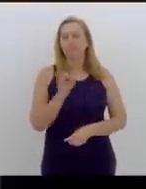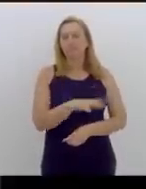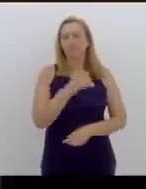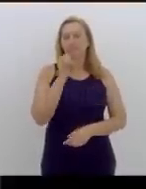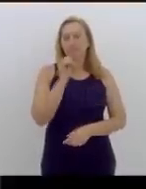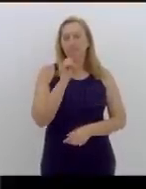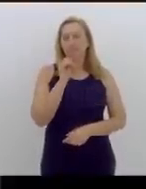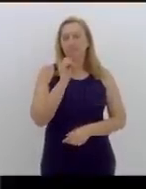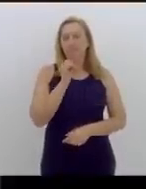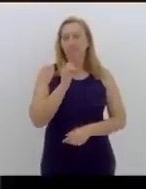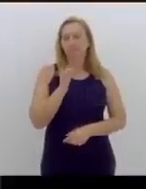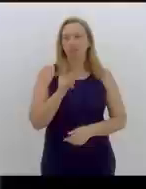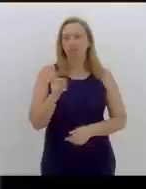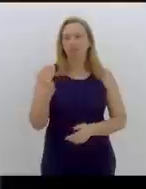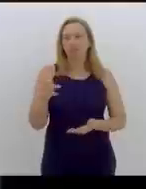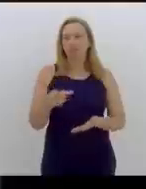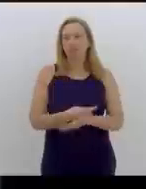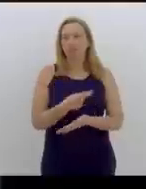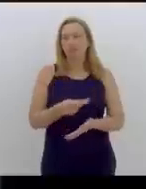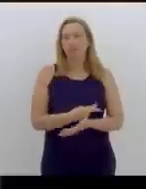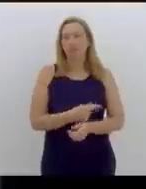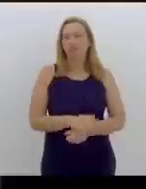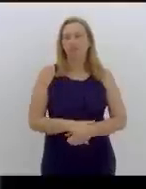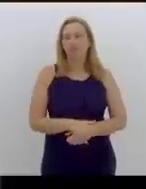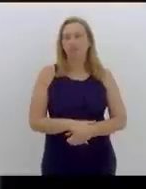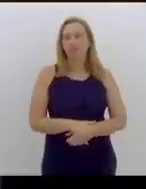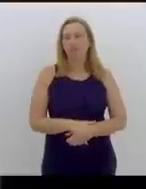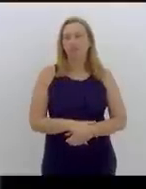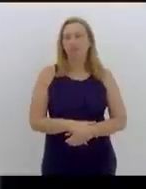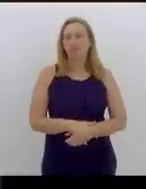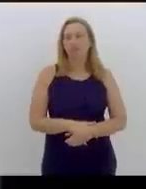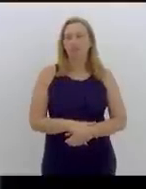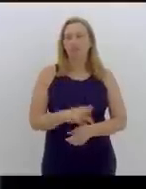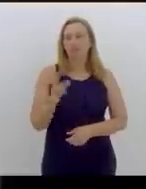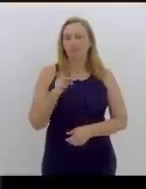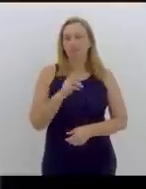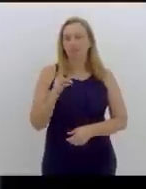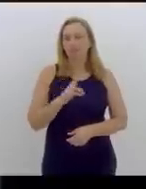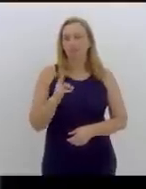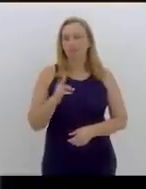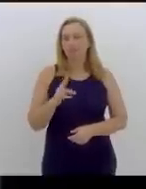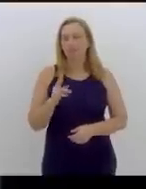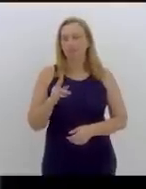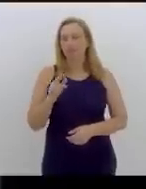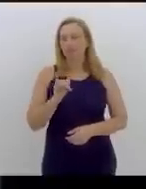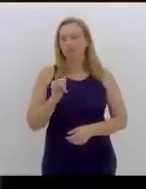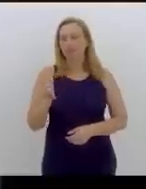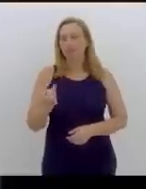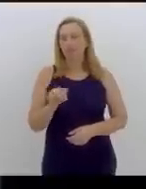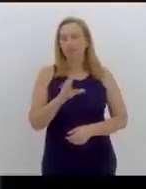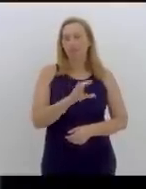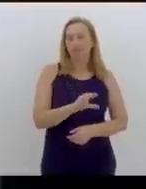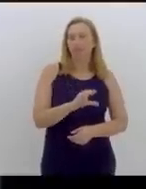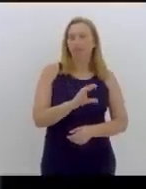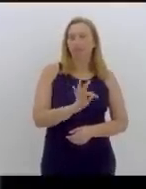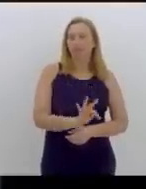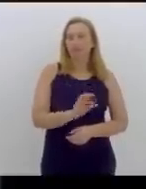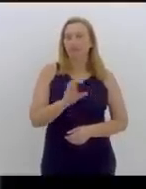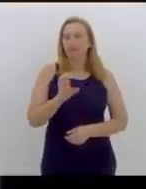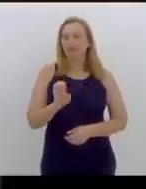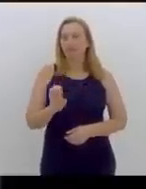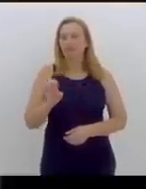relatório deu Como regular alguém correu atrás para eles correu atrás o TCE deu